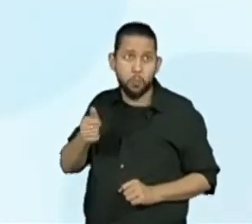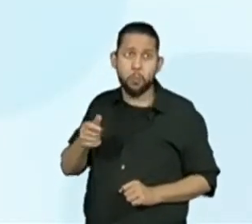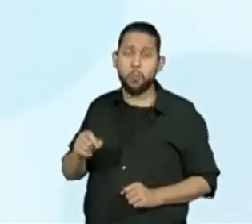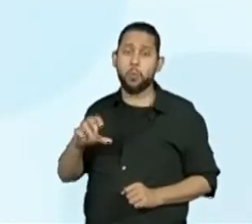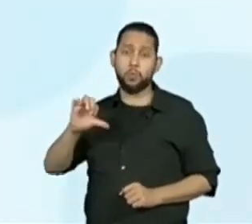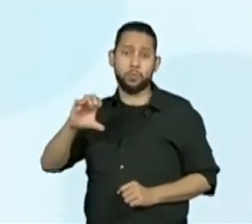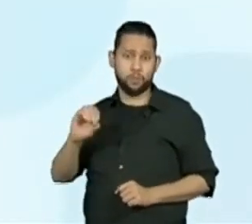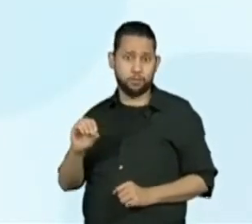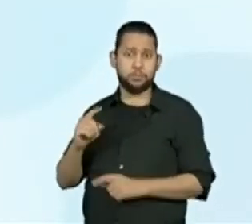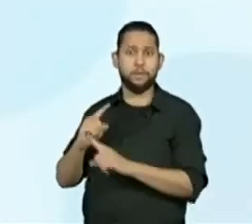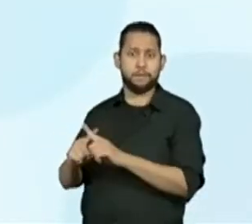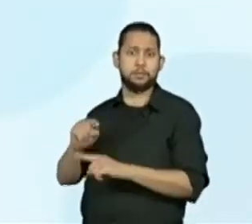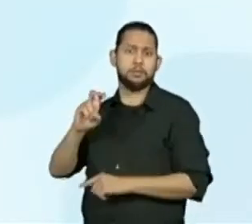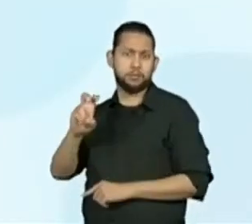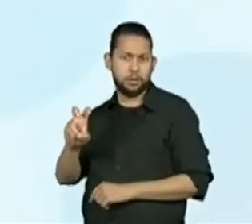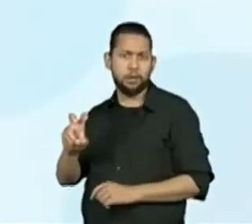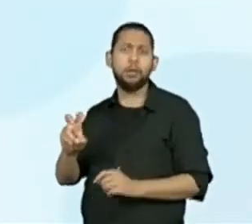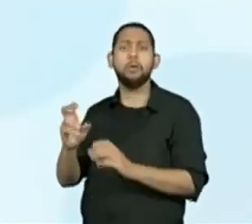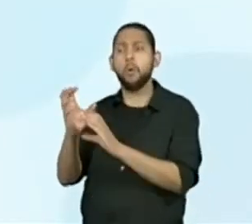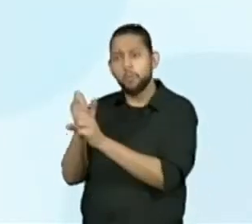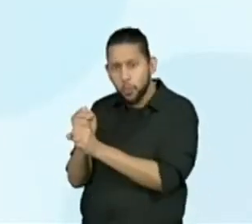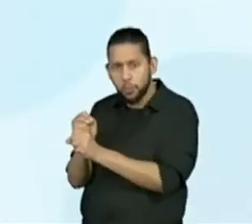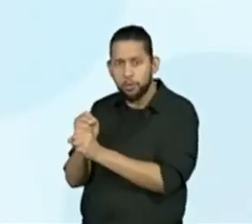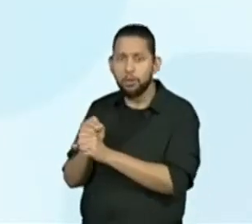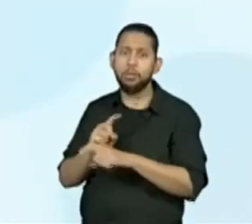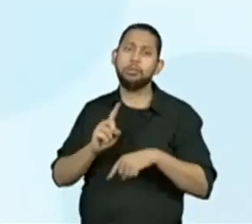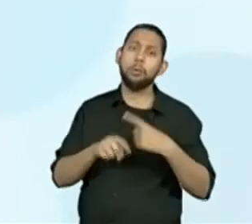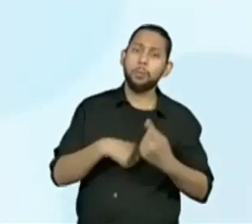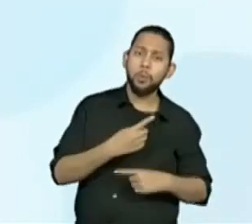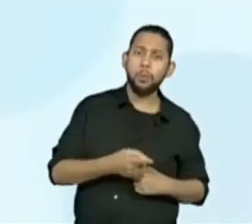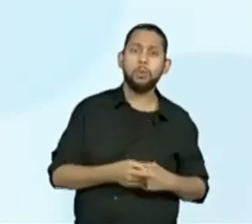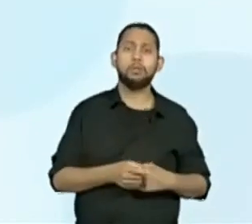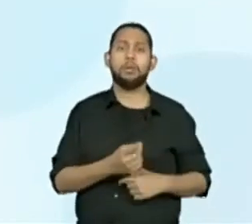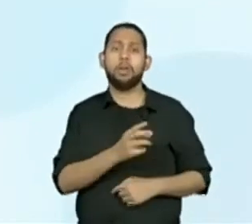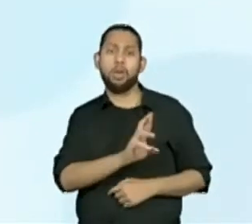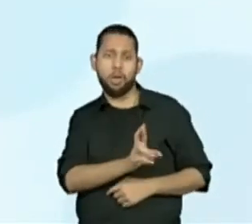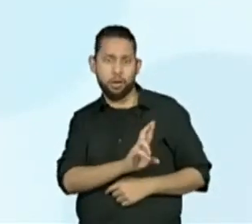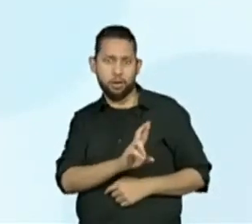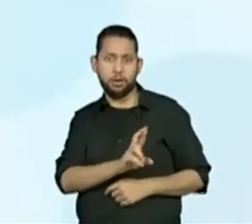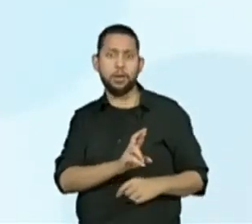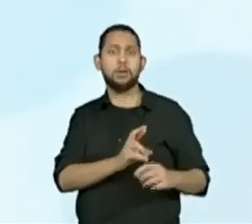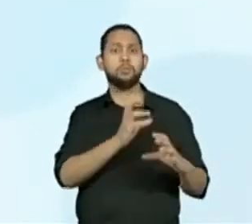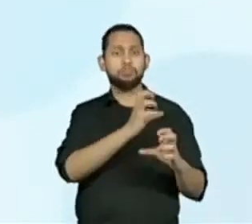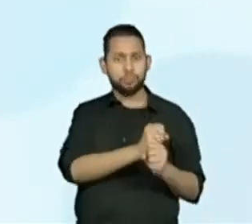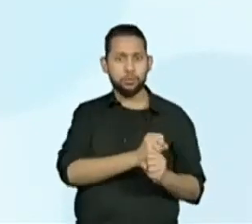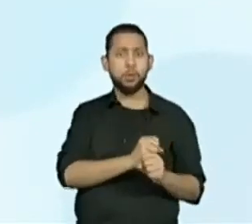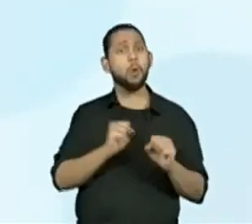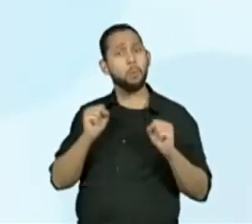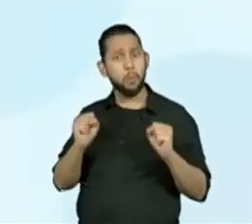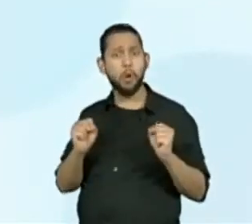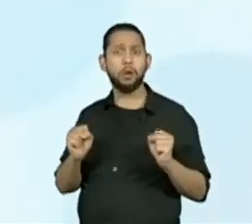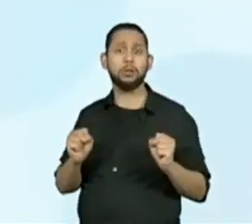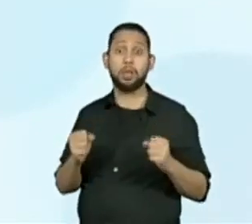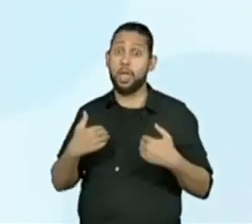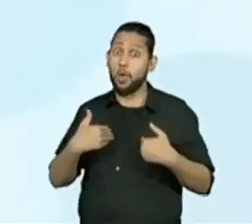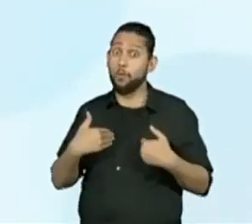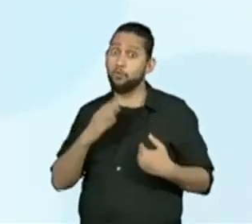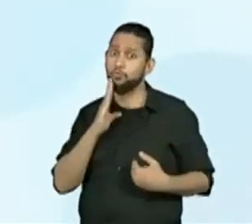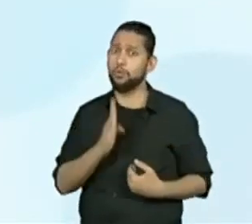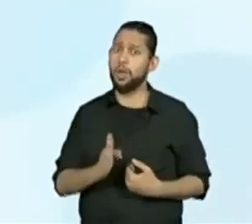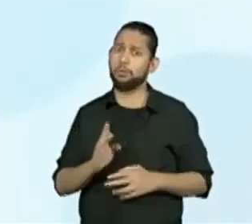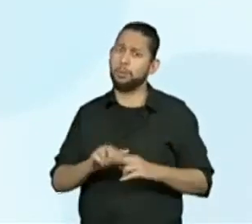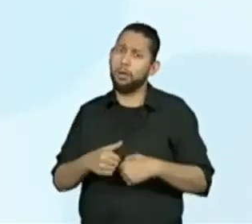obter é o valor do centavos e depois os reais tá bom Aqui eu vou fazer